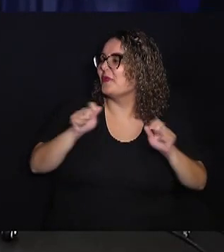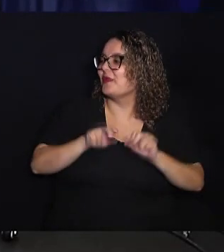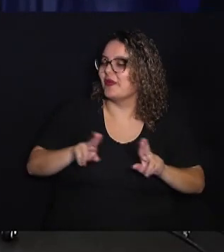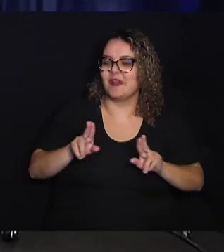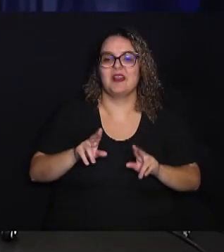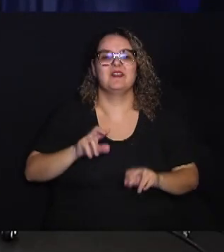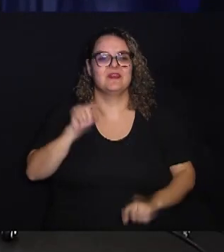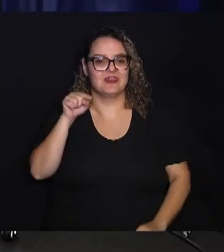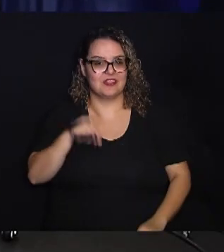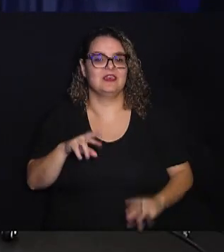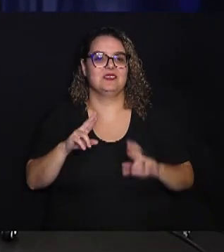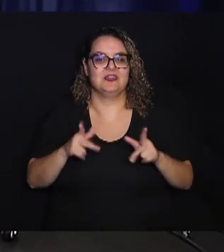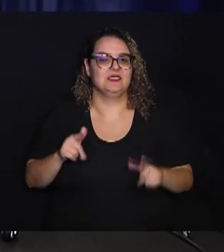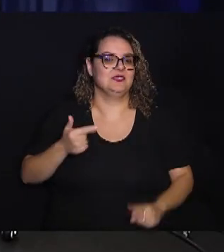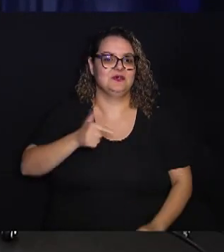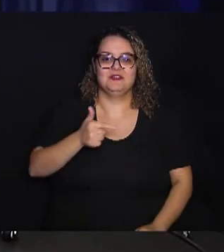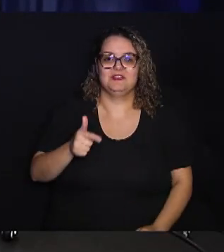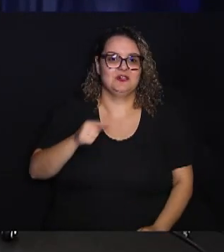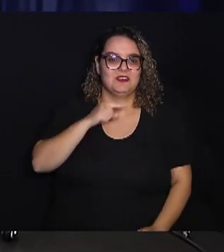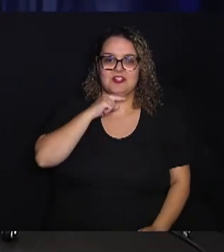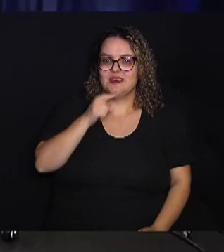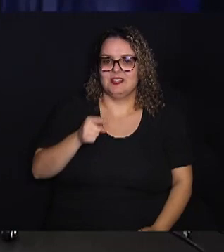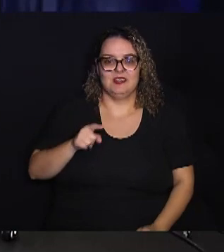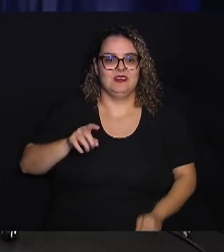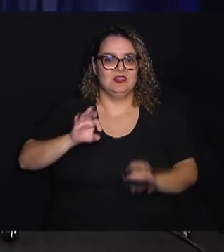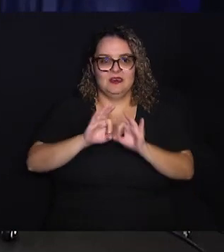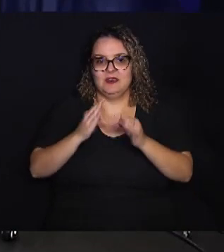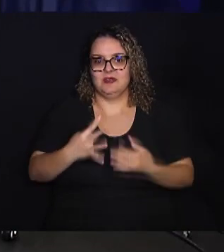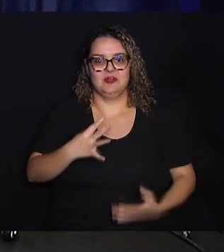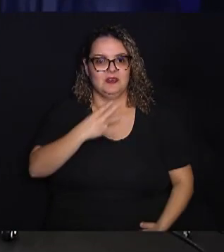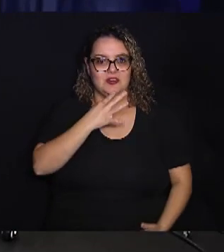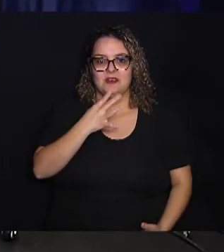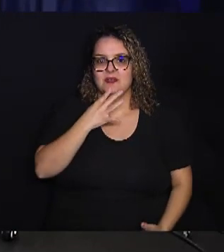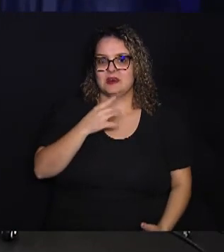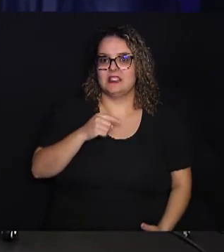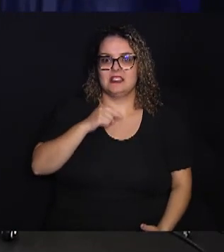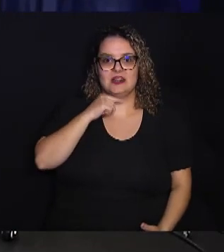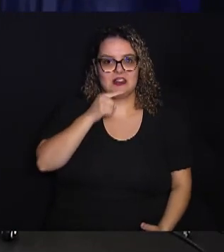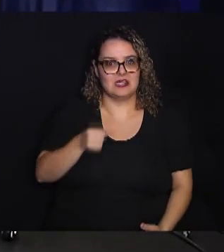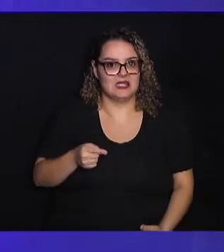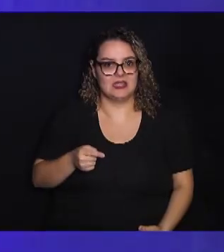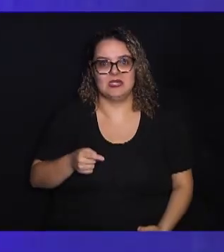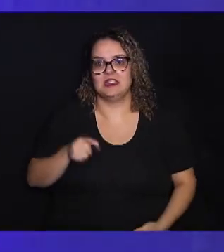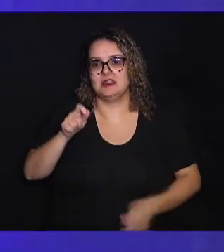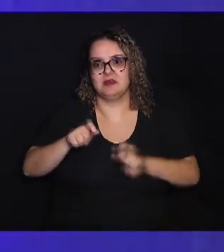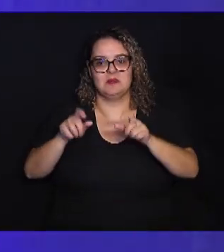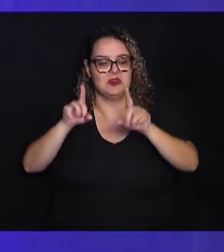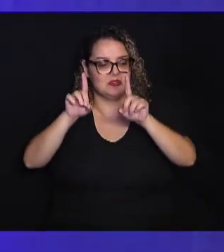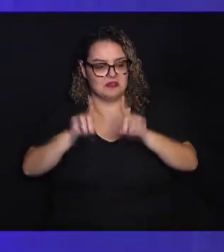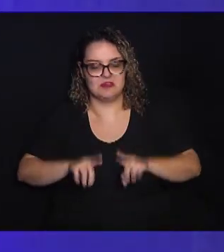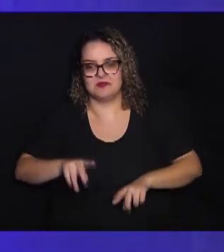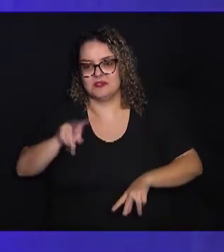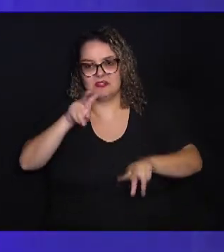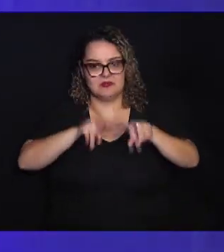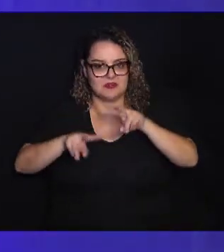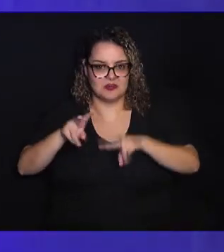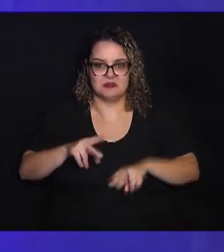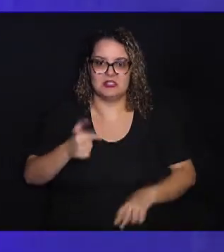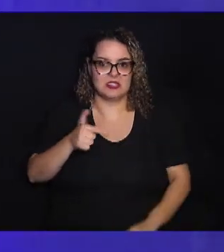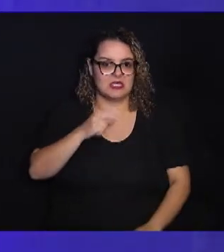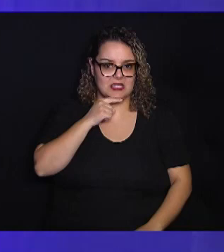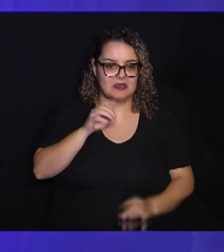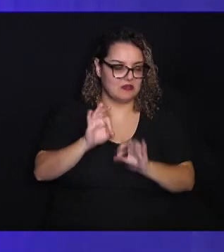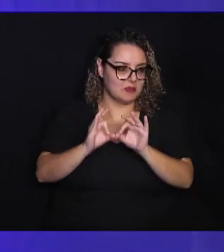De que não tinha ninguém na família dele, ele não conhecia nenhuma pessoa com deficiência visual, mas ele quis trazer, né, dar